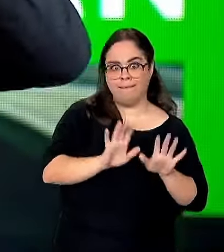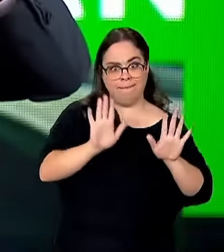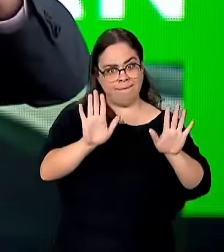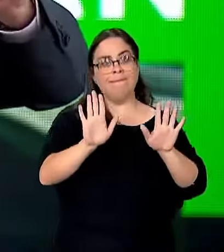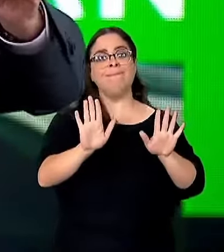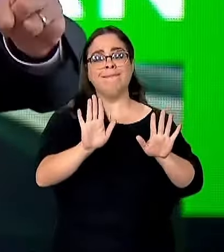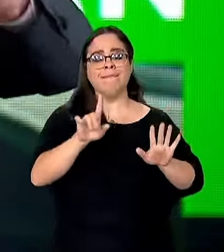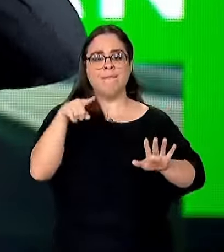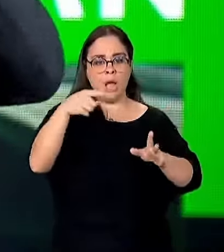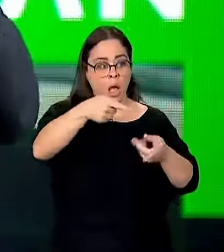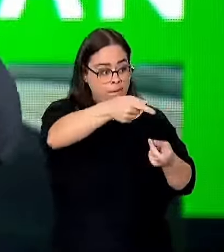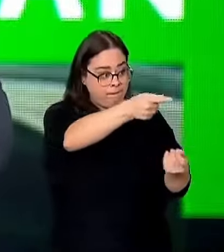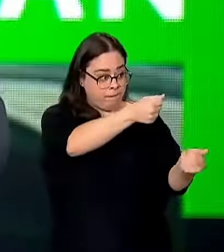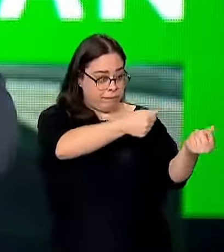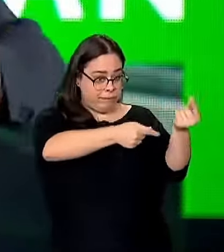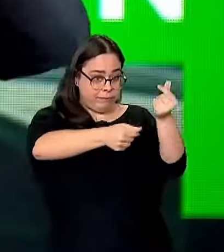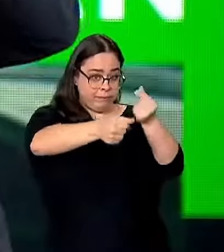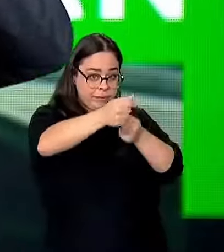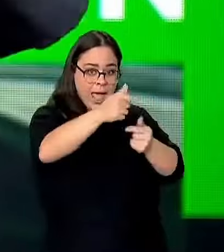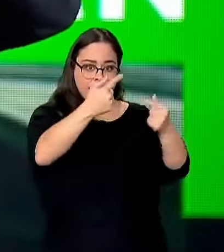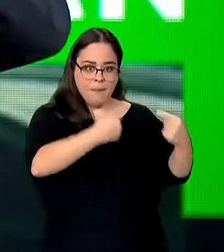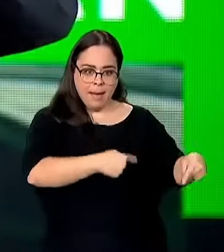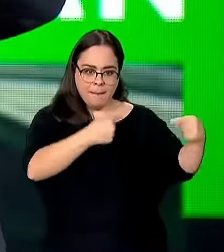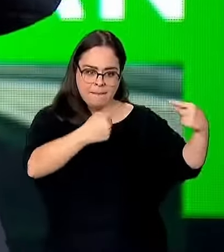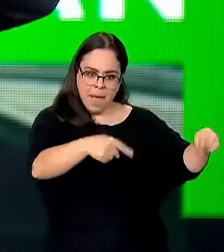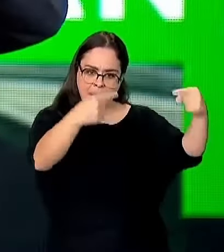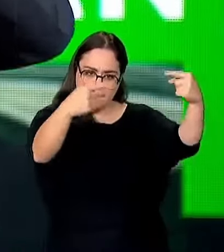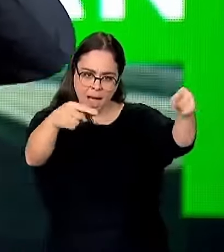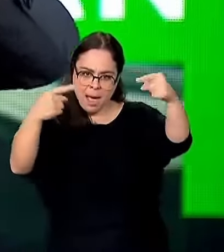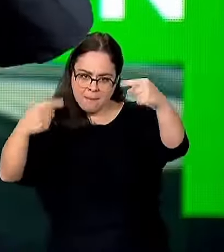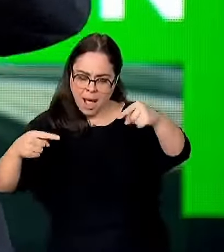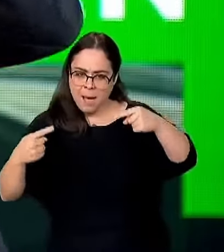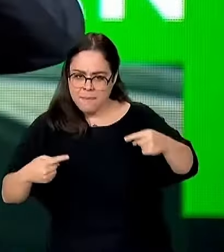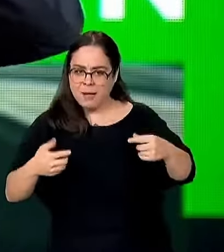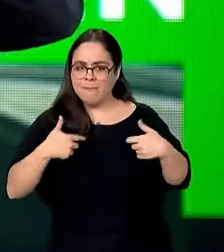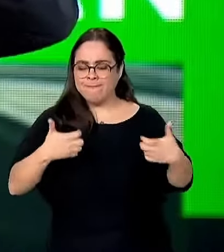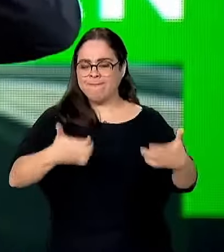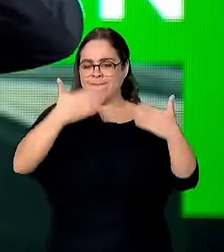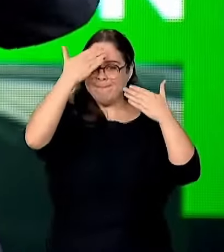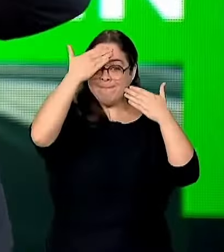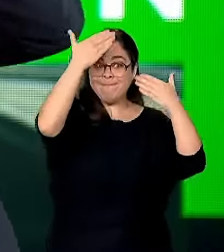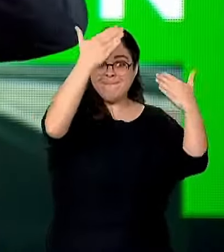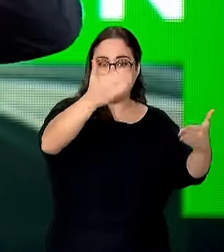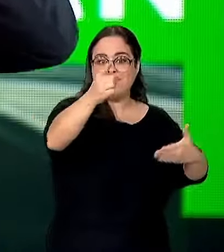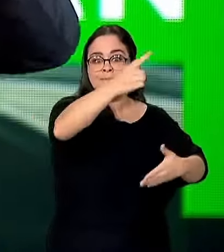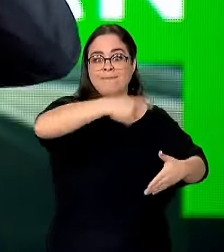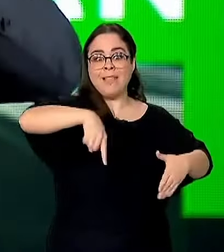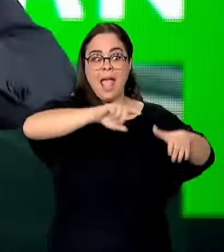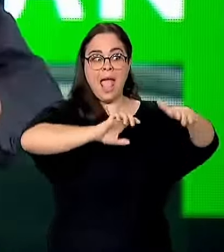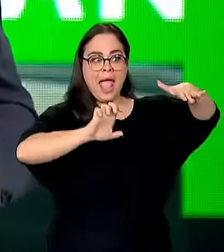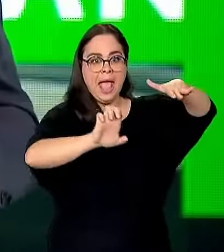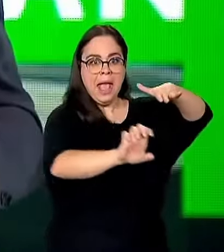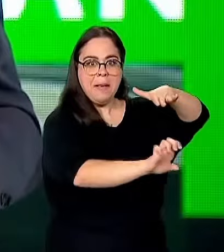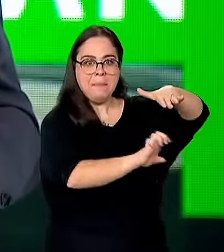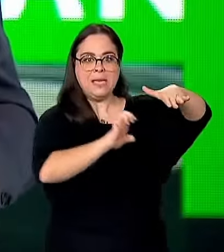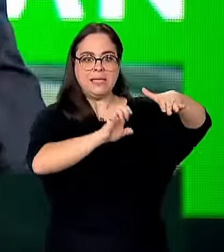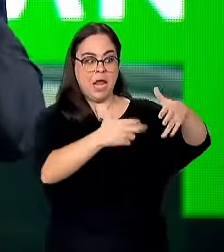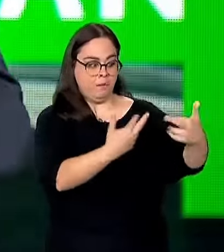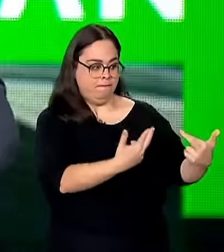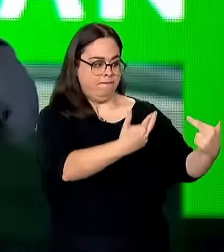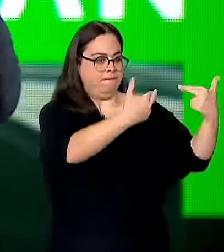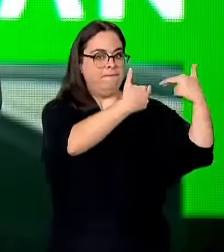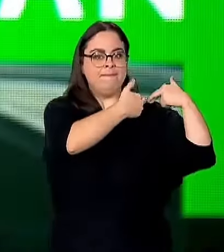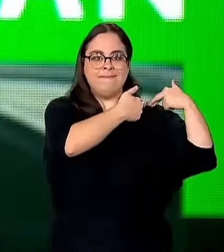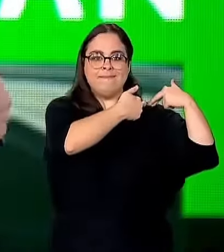Esse mundo comercial é uma competição. E eu quero terminar agradecendo aos empresários responsáveis desse país,